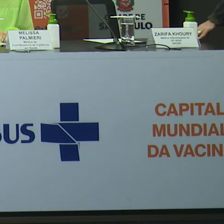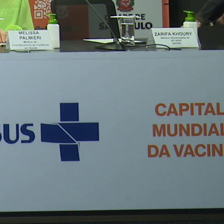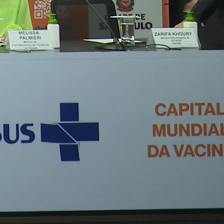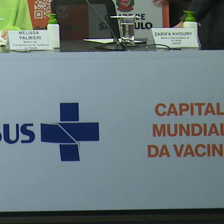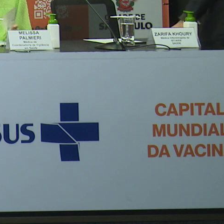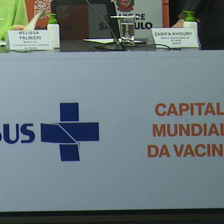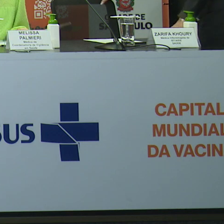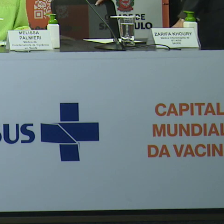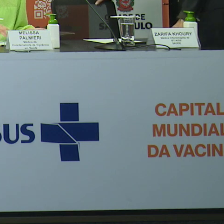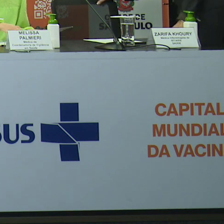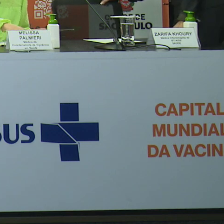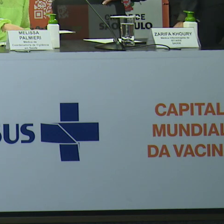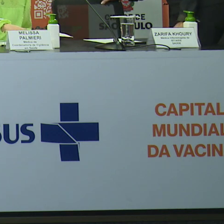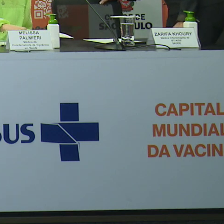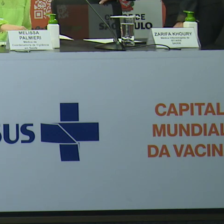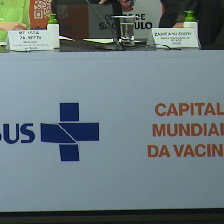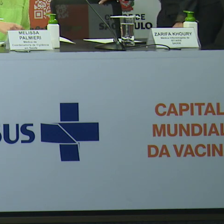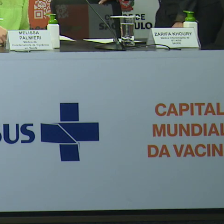Secretaria Municipal de Saúde.